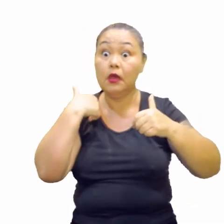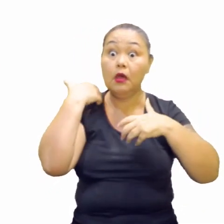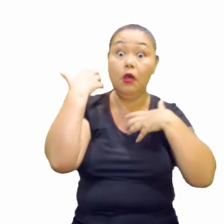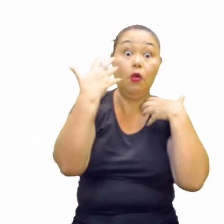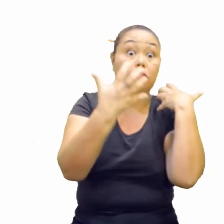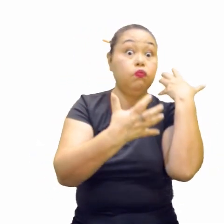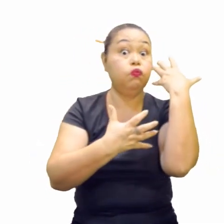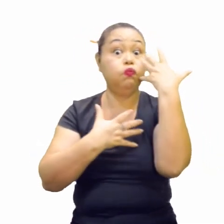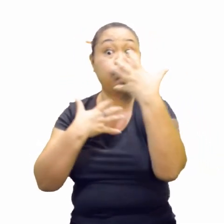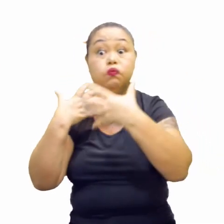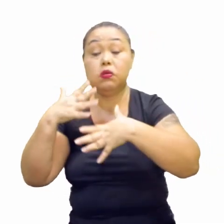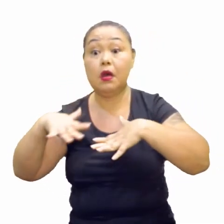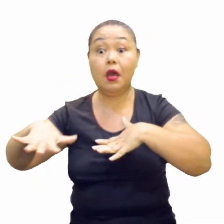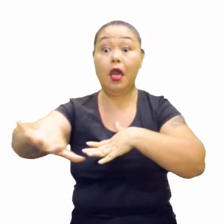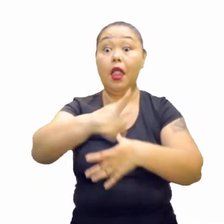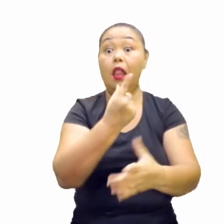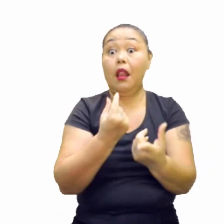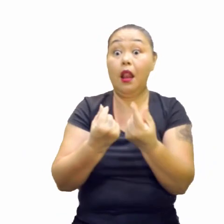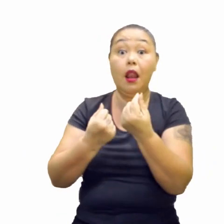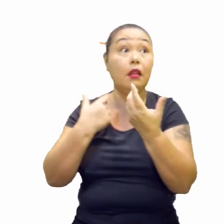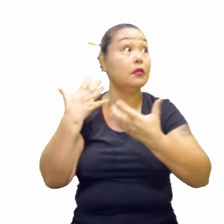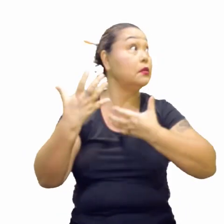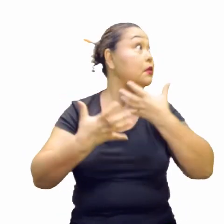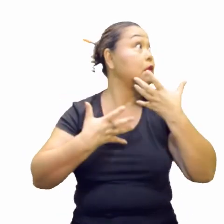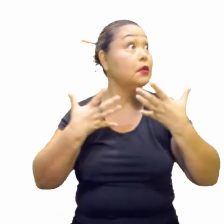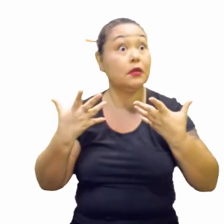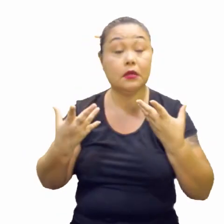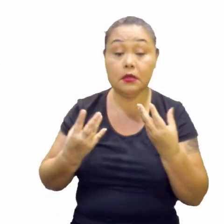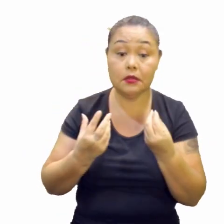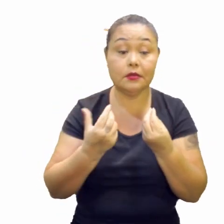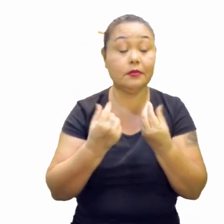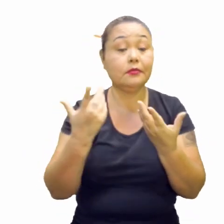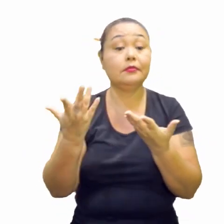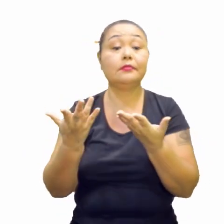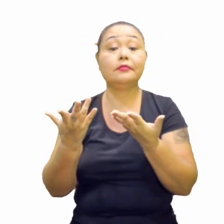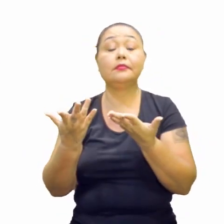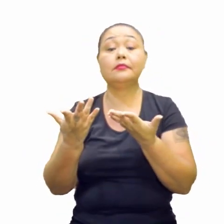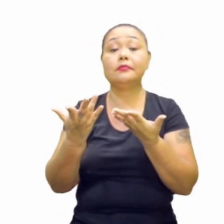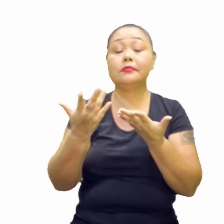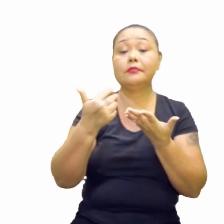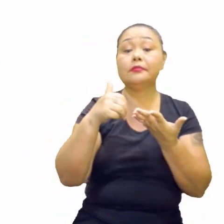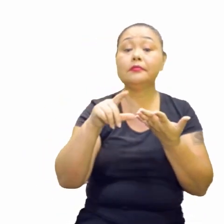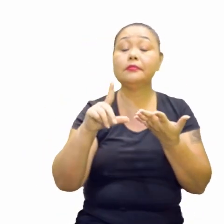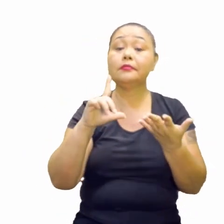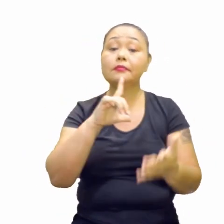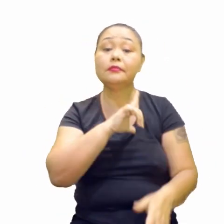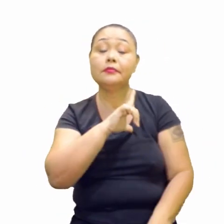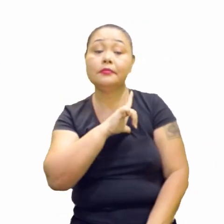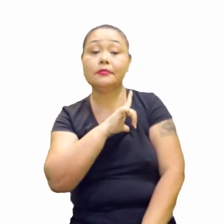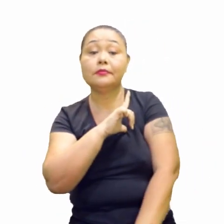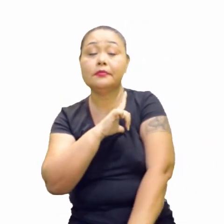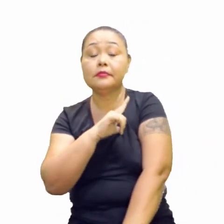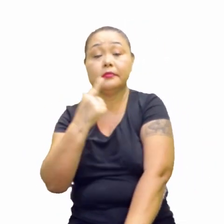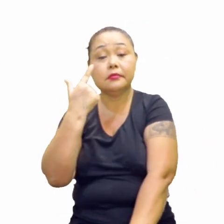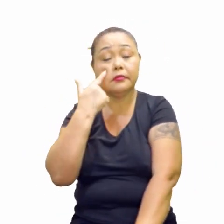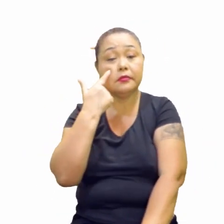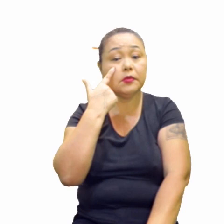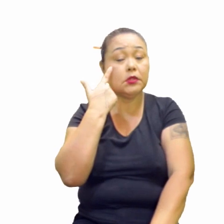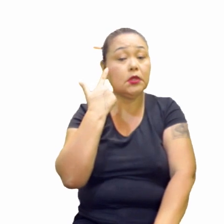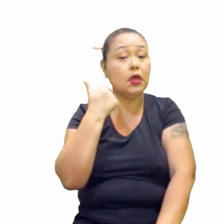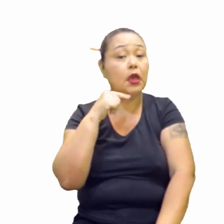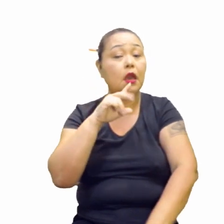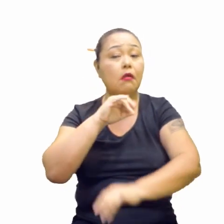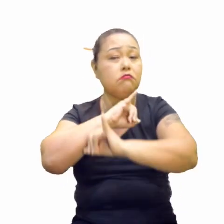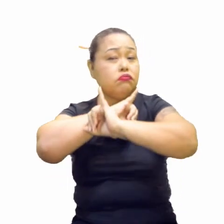conta do mercado financeiro. Cara, é o seguinte, quando há uma especulação,